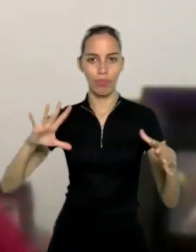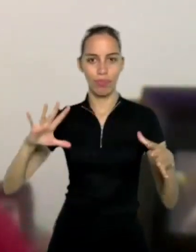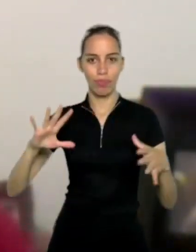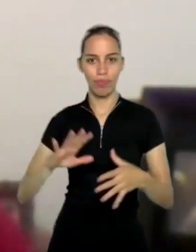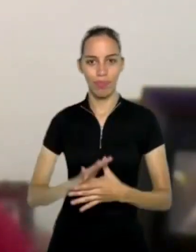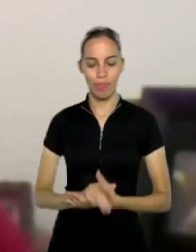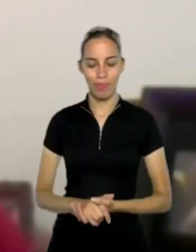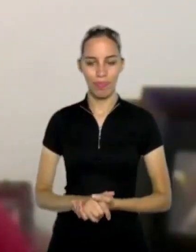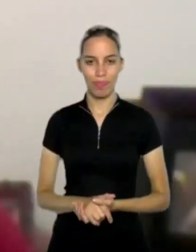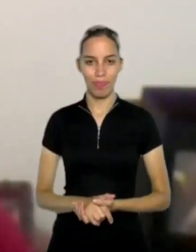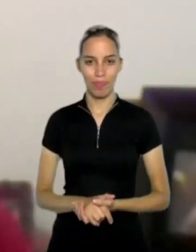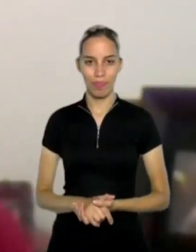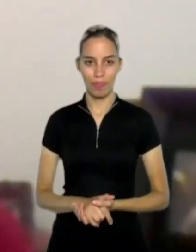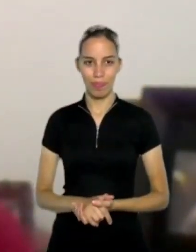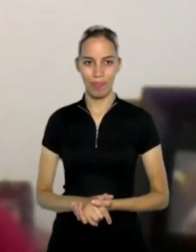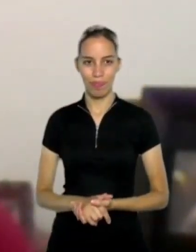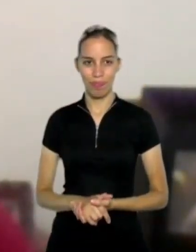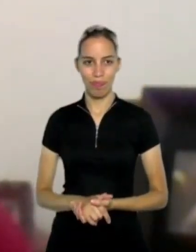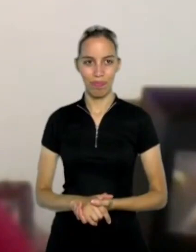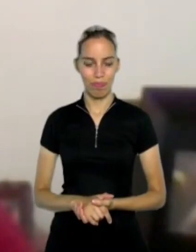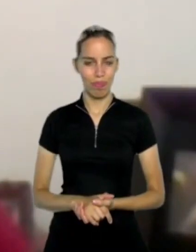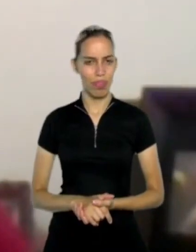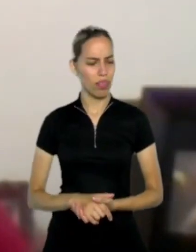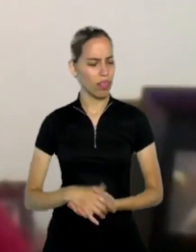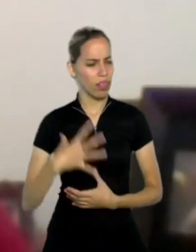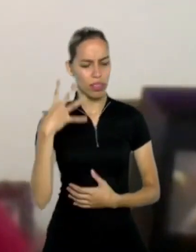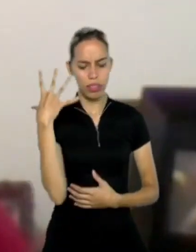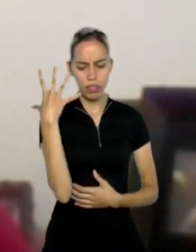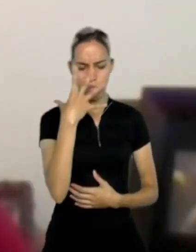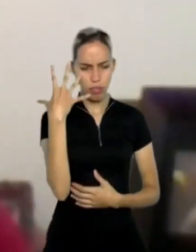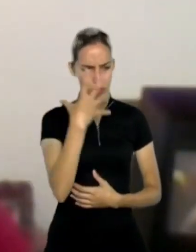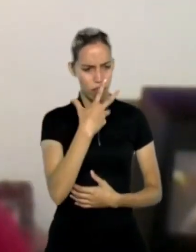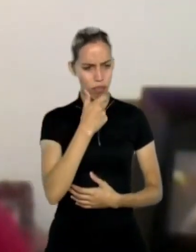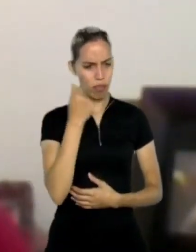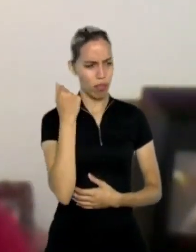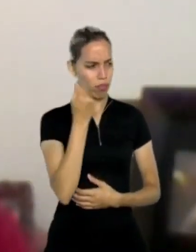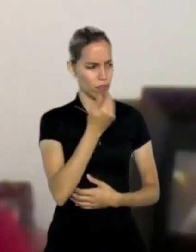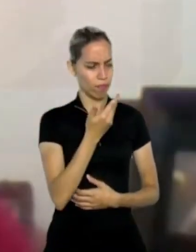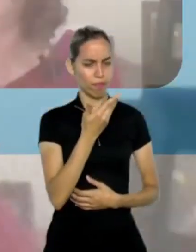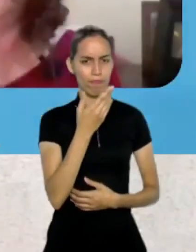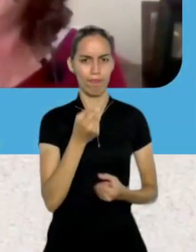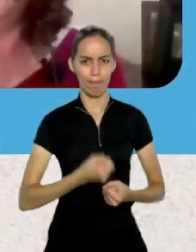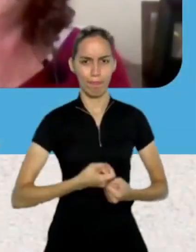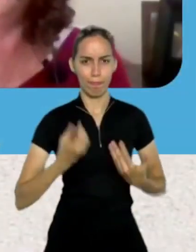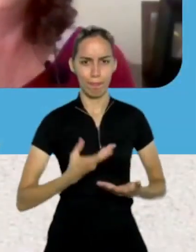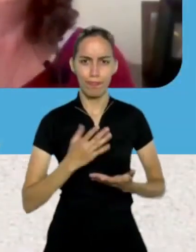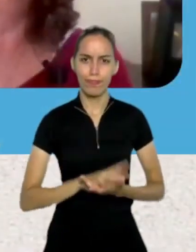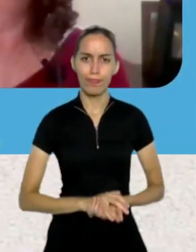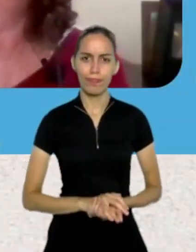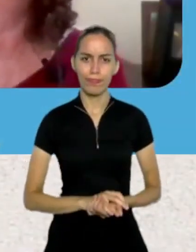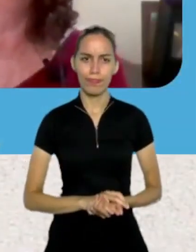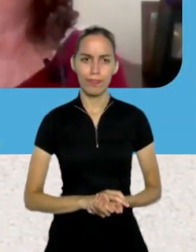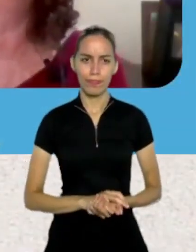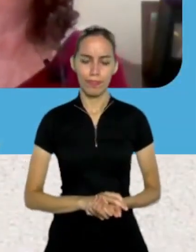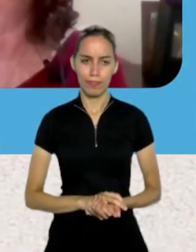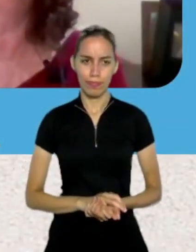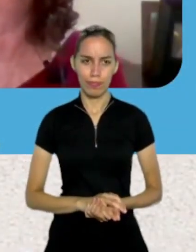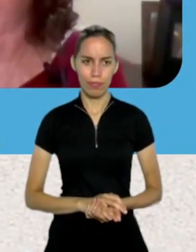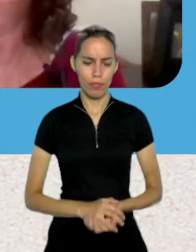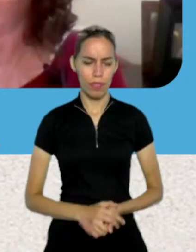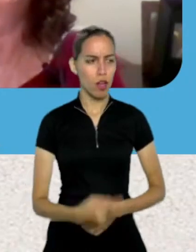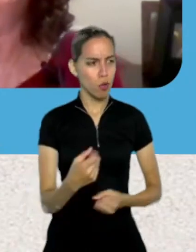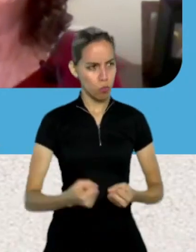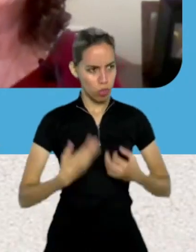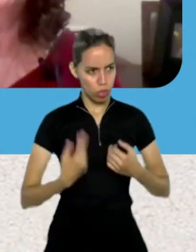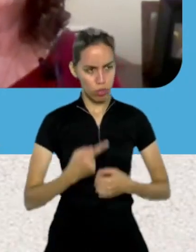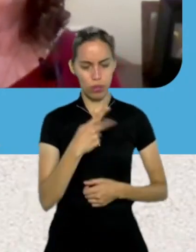Lindo, Marina Colasanti, querida demais também. Nossa, lindo esse poema. Em um dos poemas você